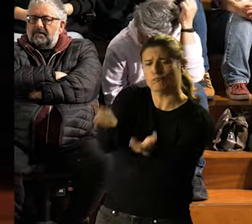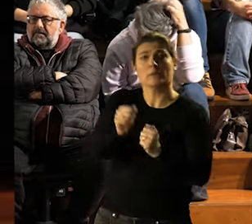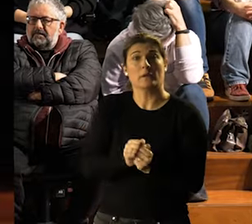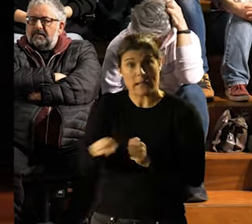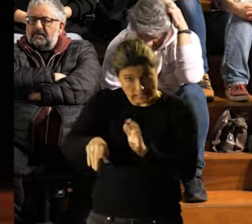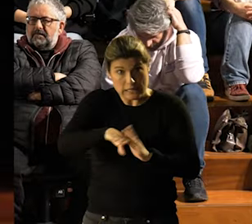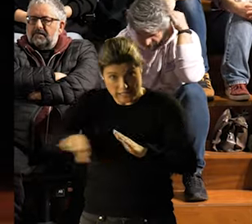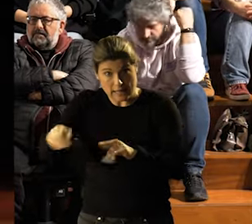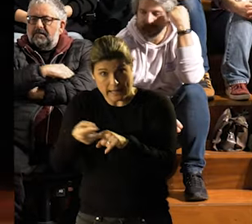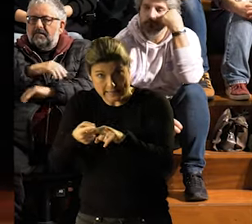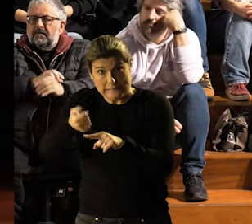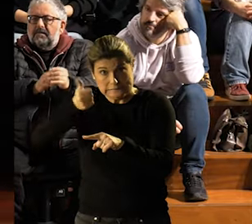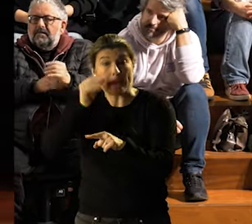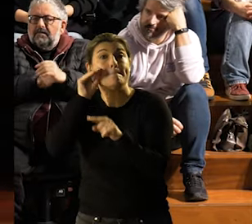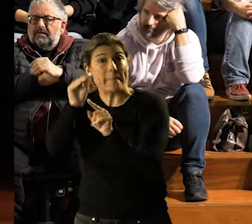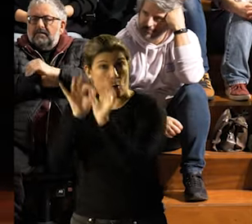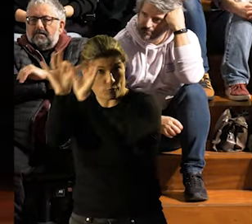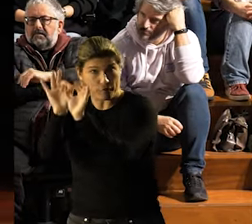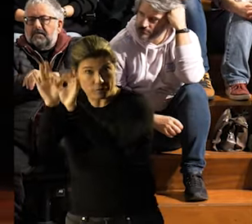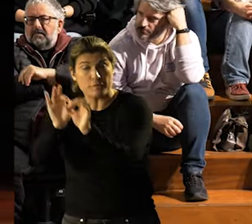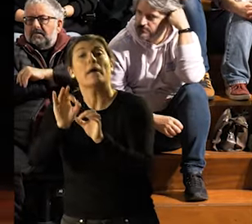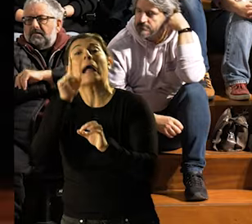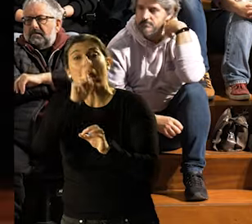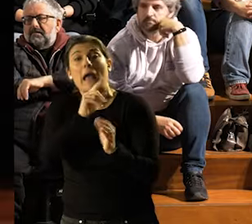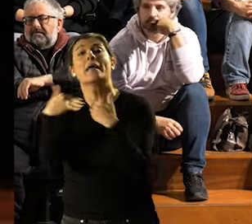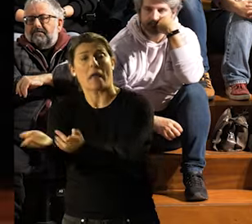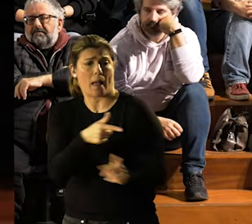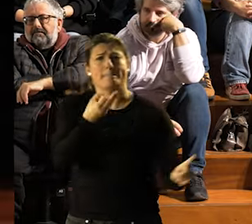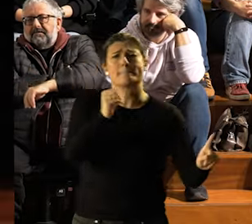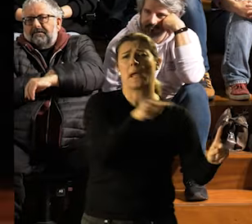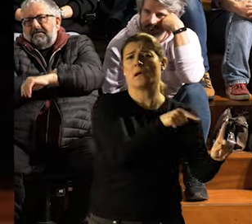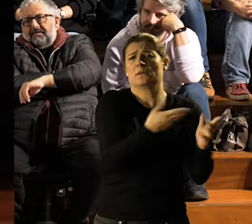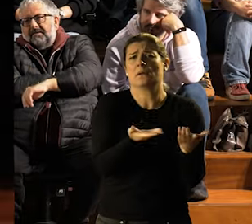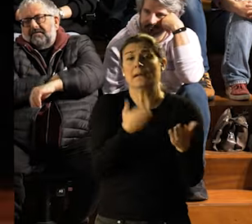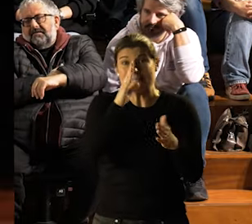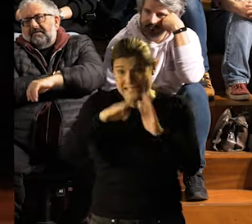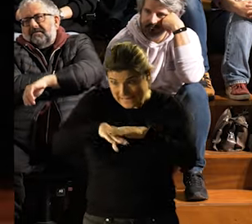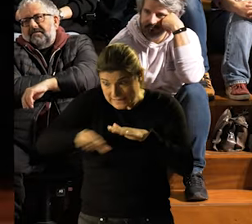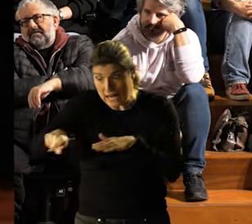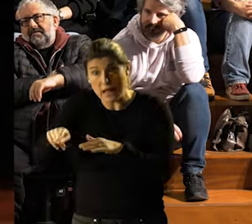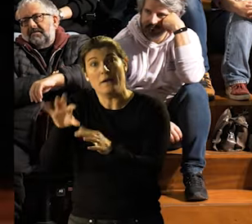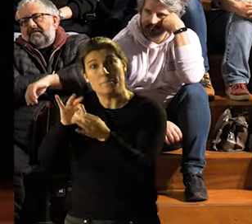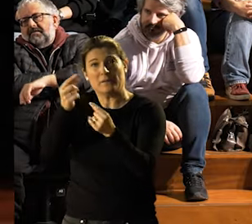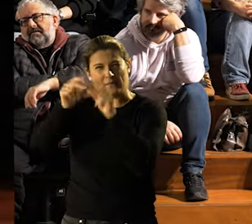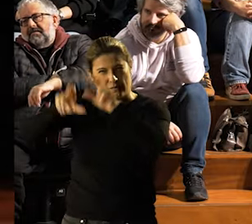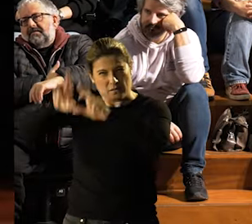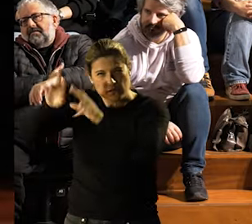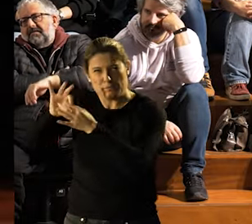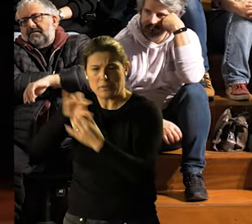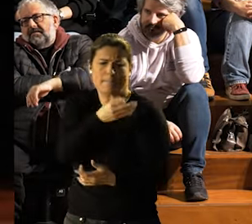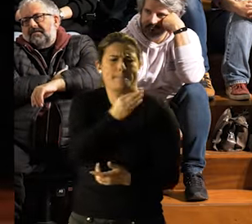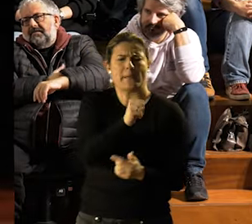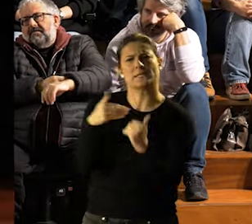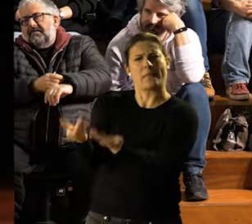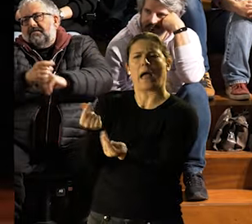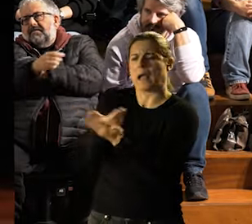voz destes interesses da banca foi o ps que lhes está a entregar os lucros se a direita é a voz dos especuladores é o PS que L está a